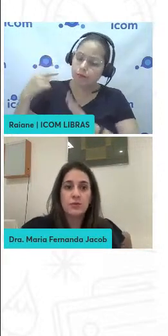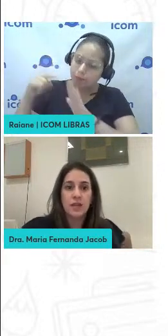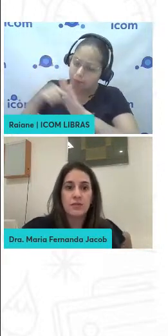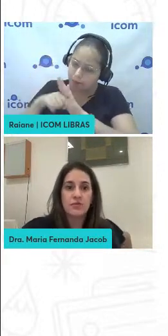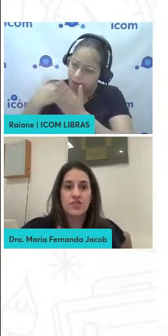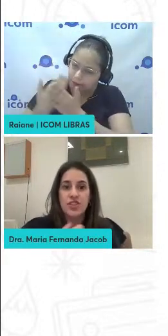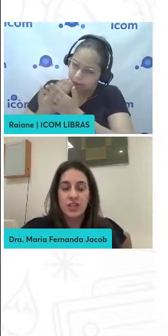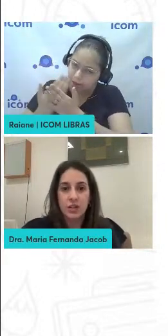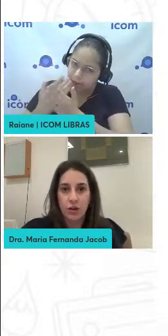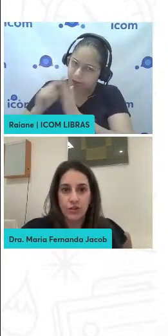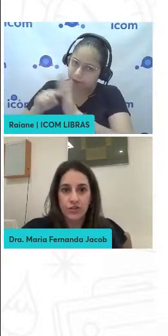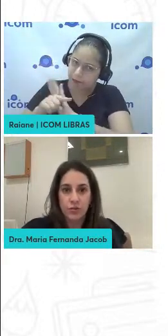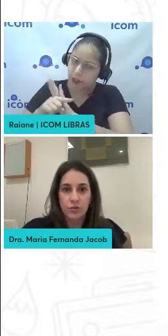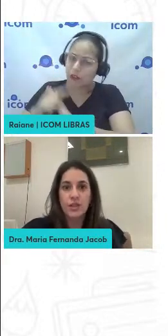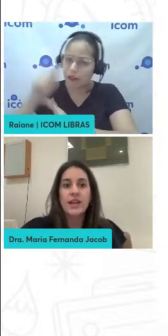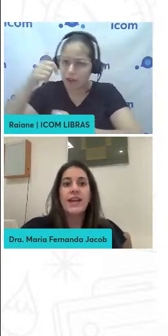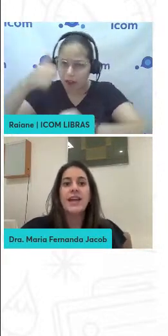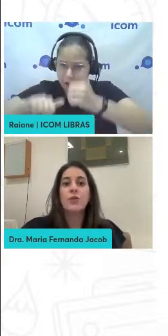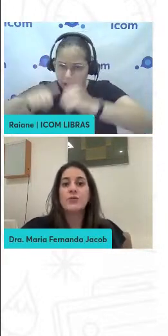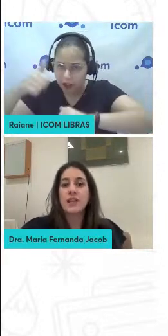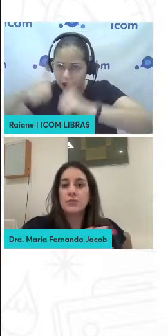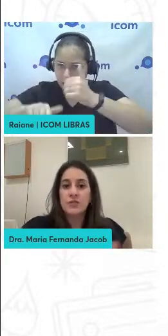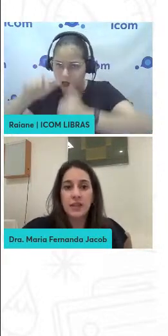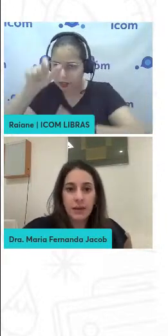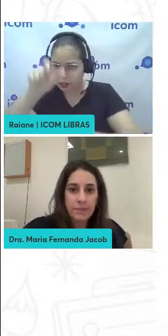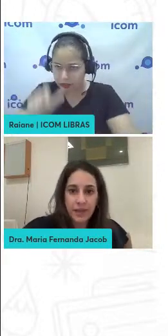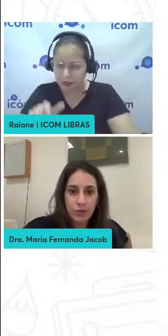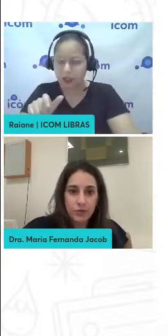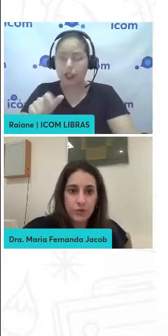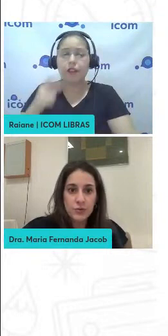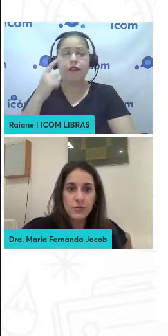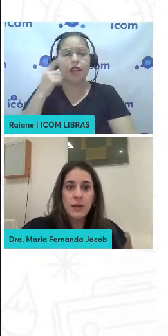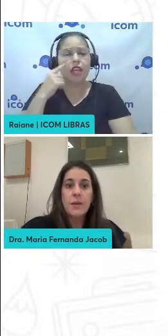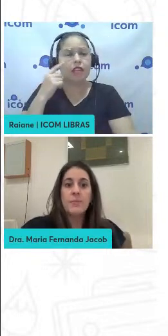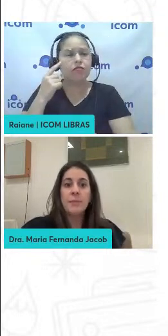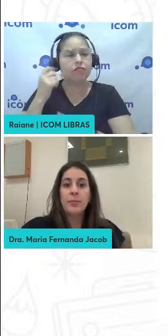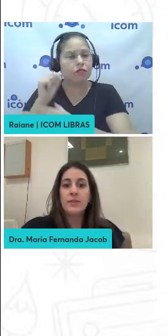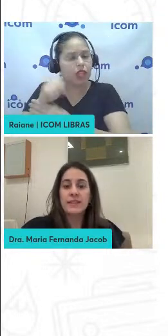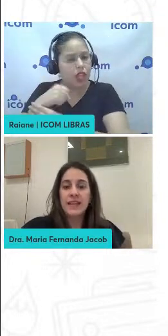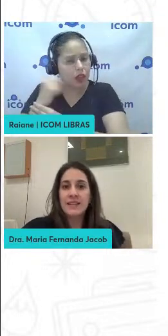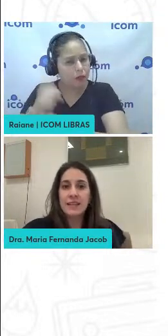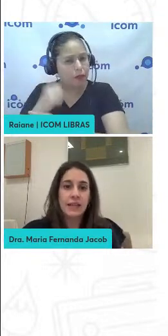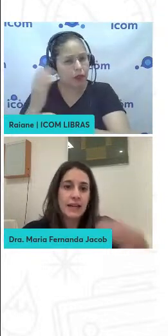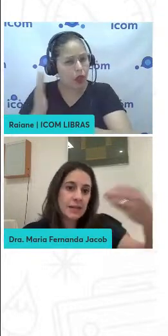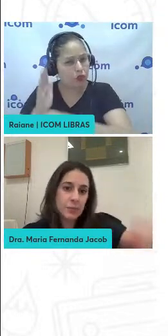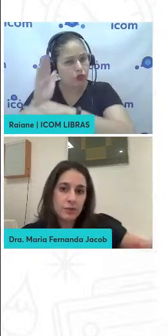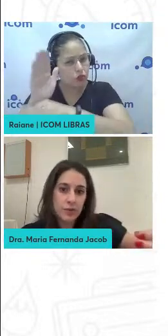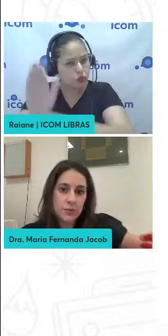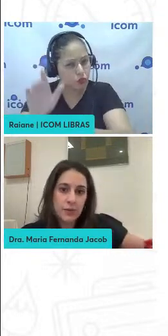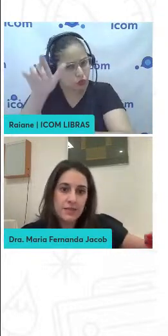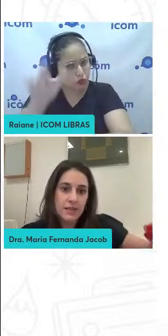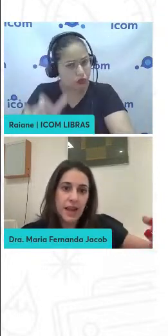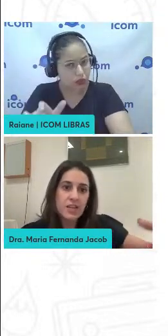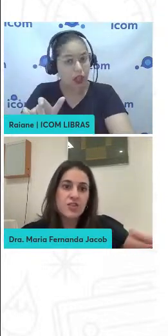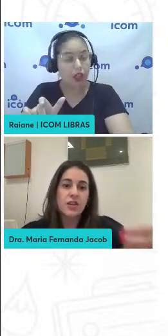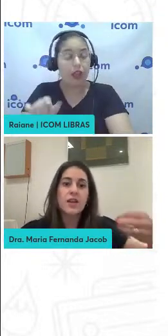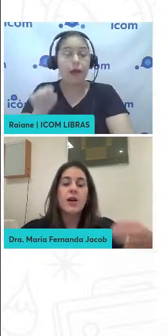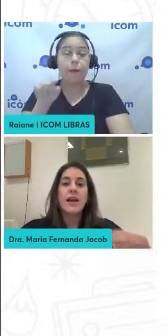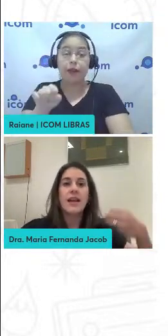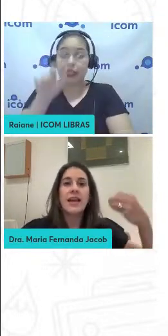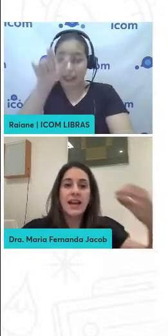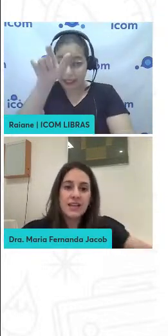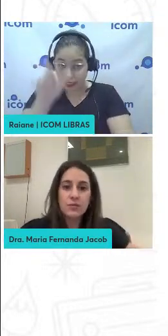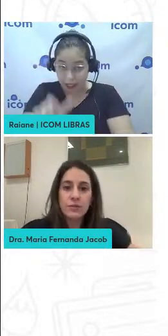administrar conceitos de diagnóstico, conceitos terapêuticos, para poder entregar para o nosso